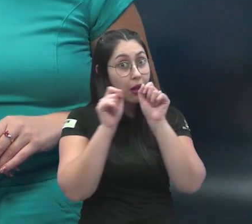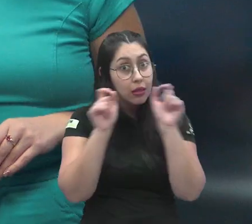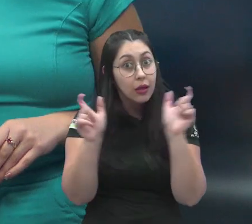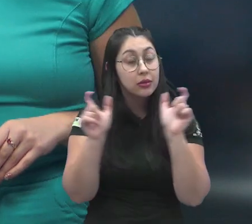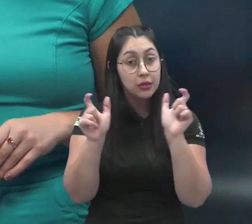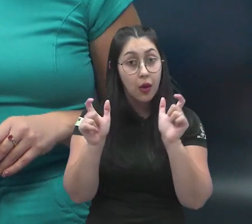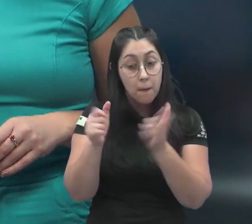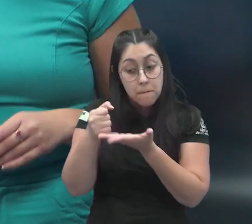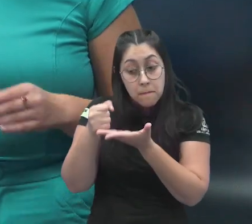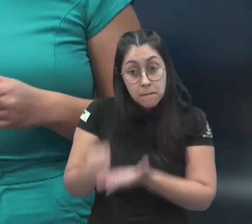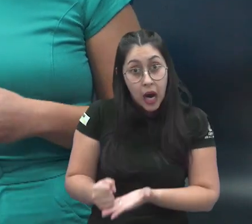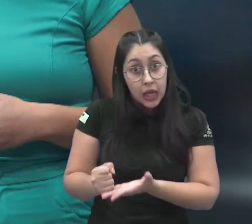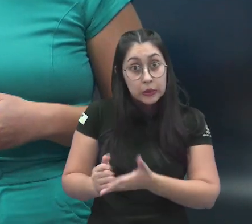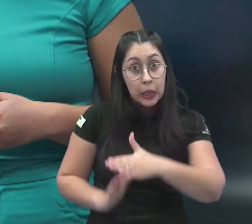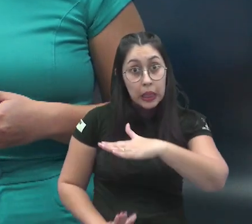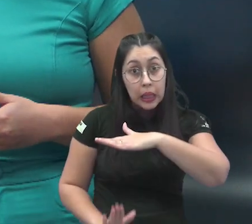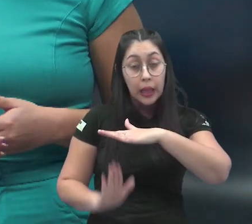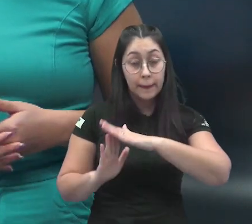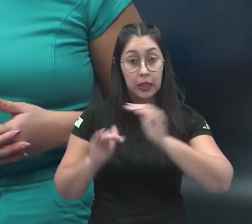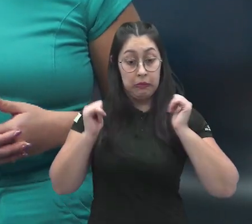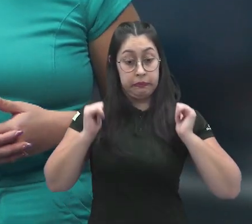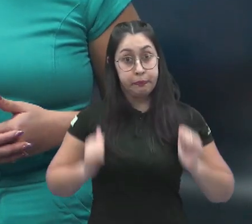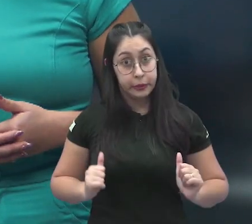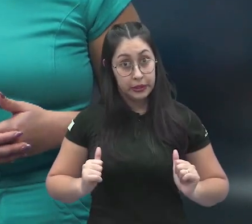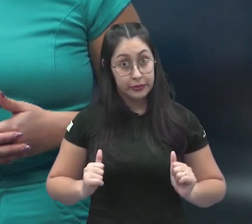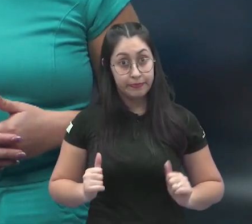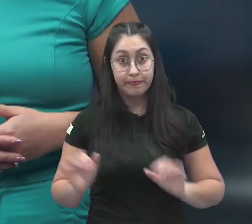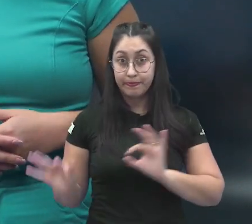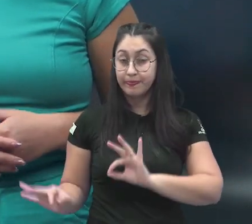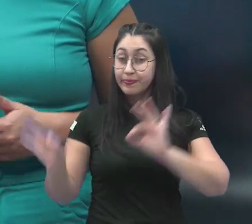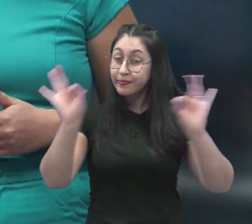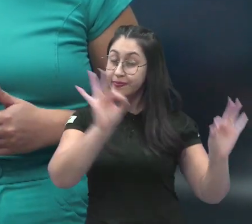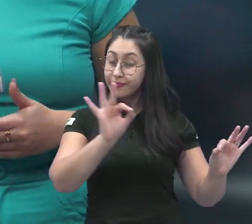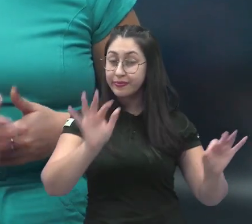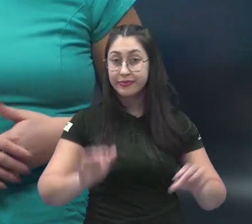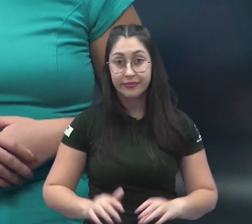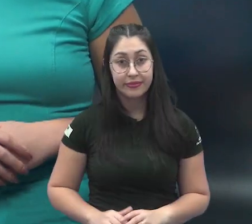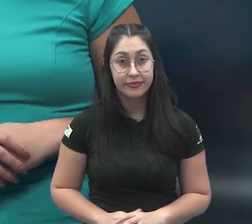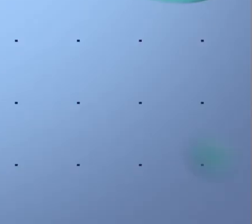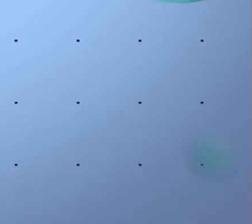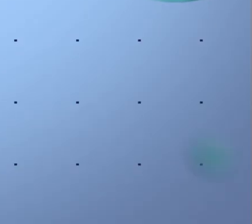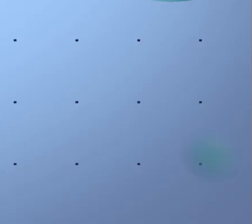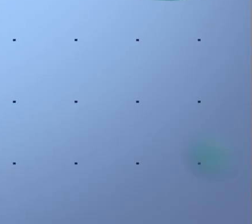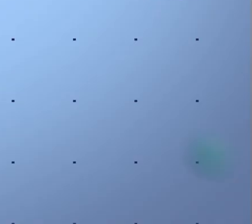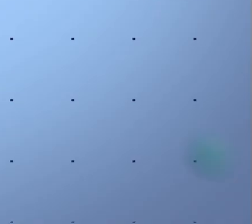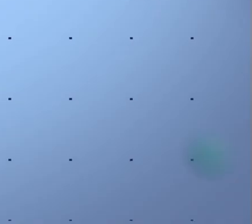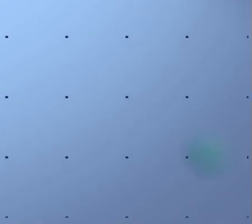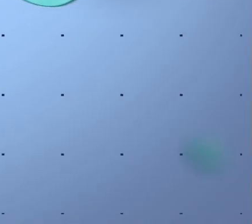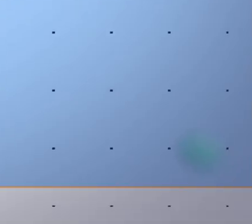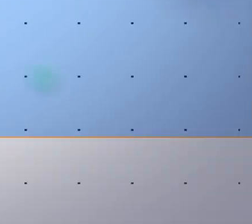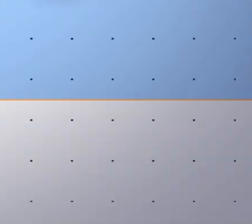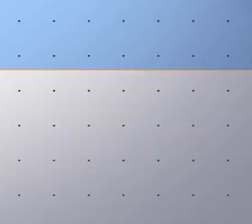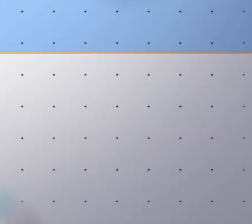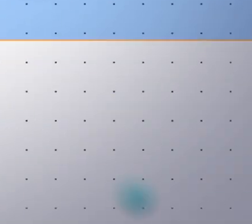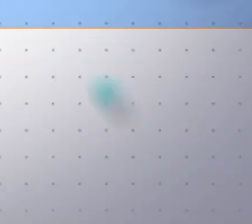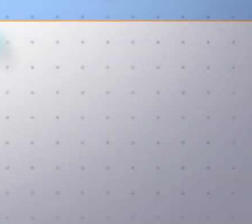um alerta sobre o limite máximo que os estudantes devem carregar. Vamos ver.